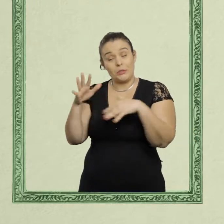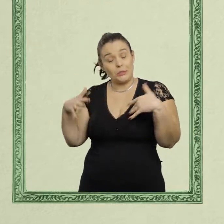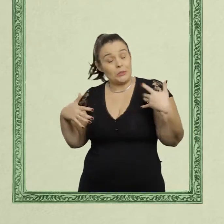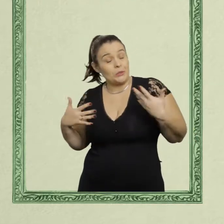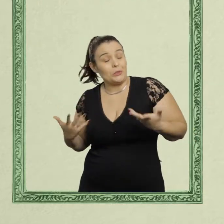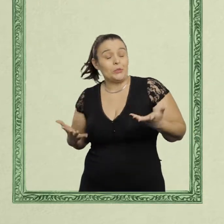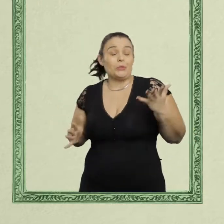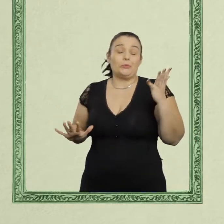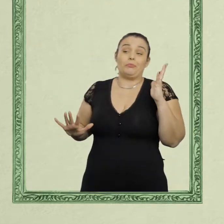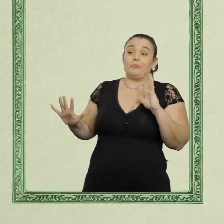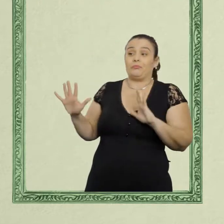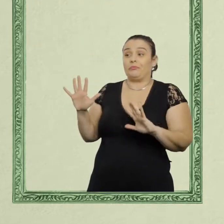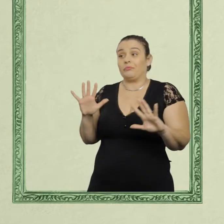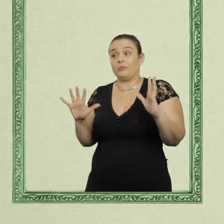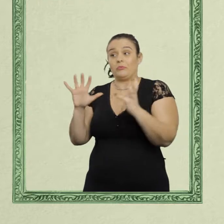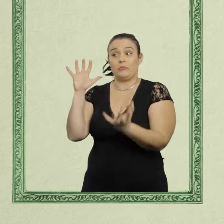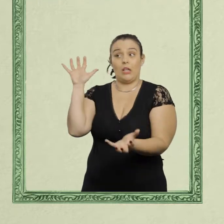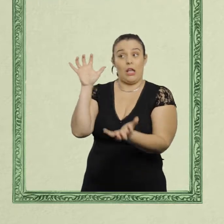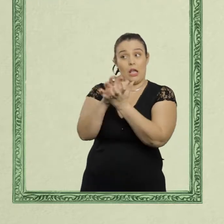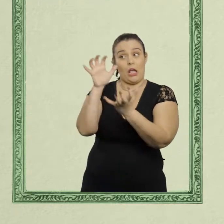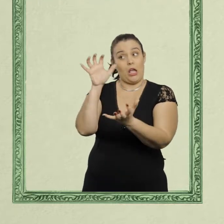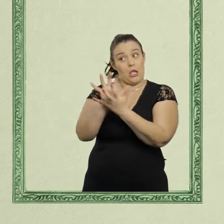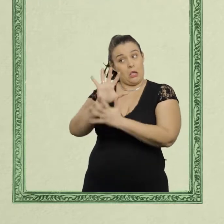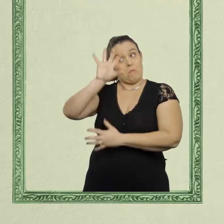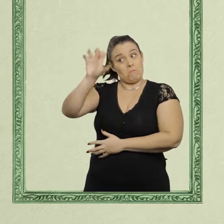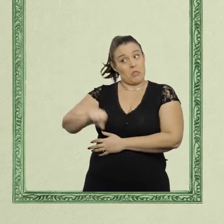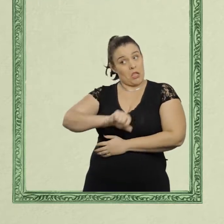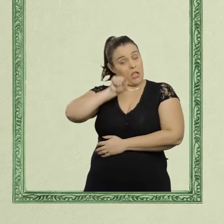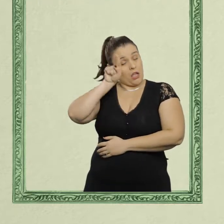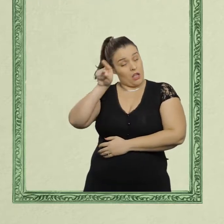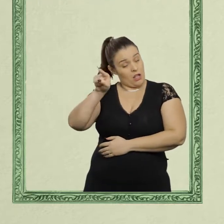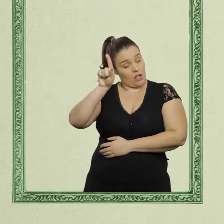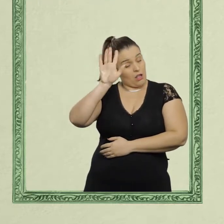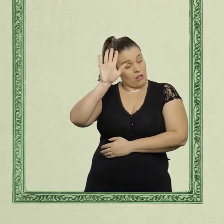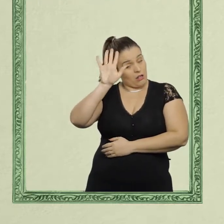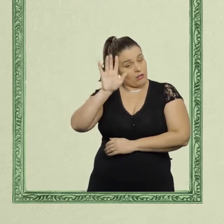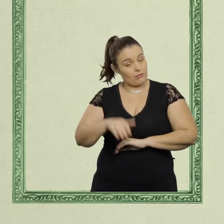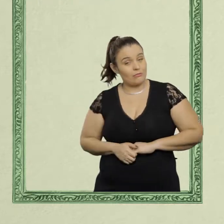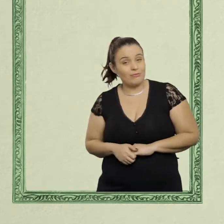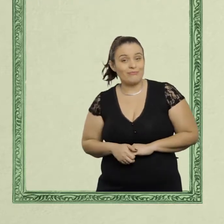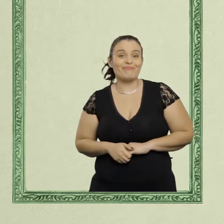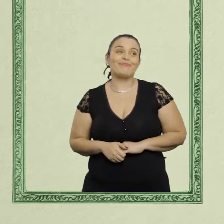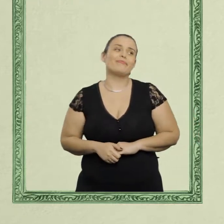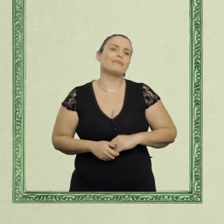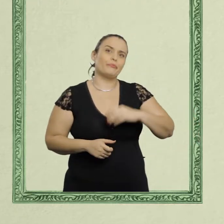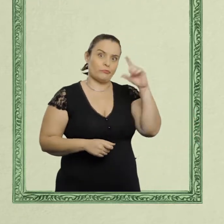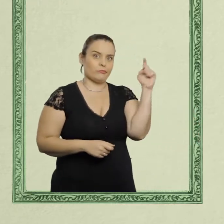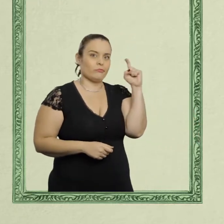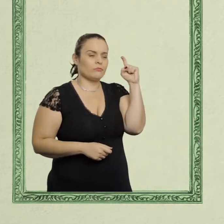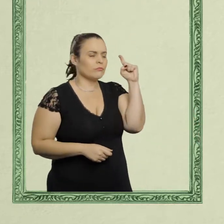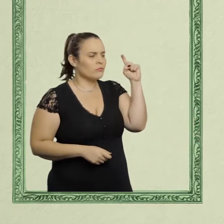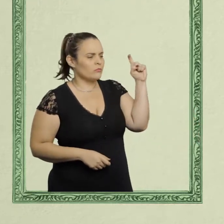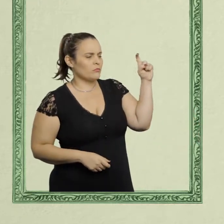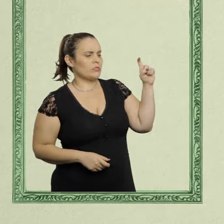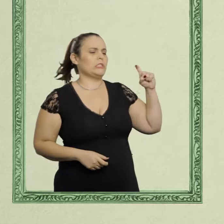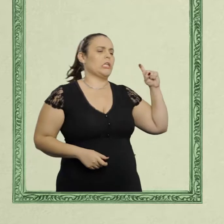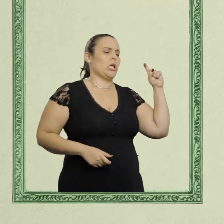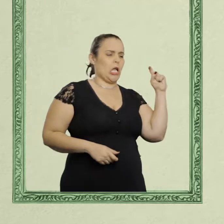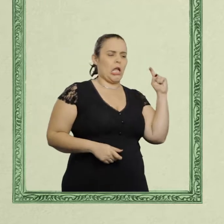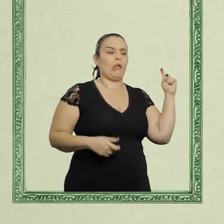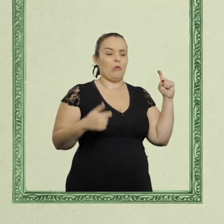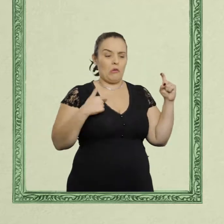parar. E aí, o crocodilo vai pegar o senhor." Gancho